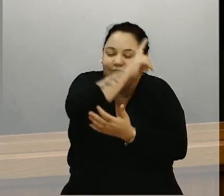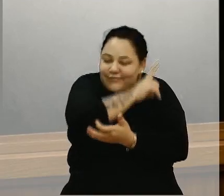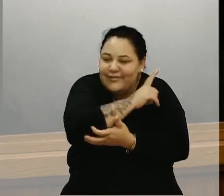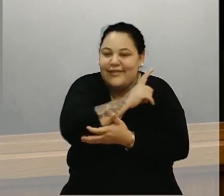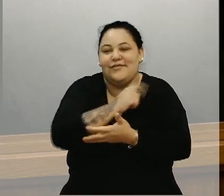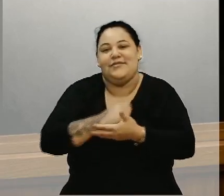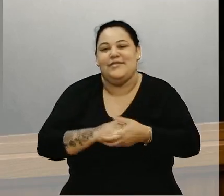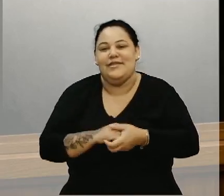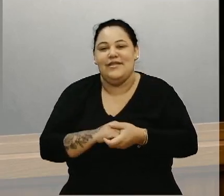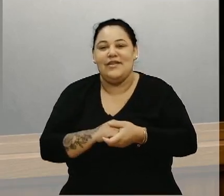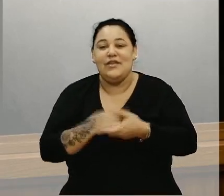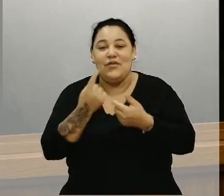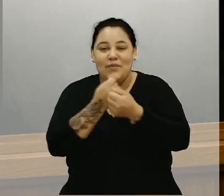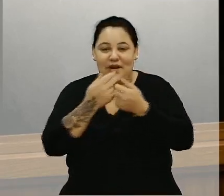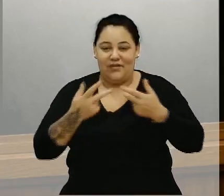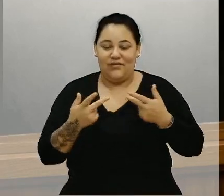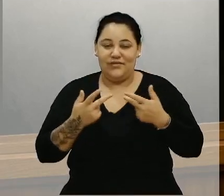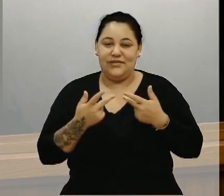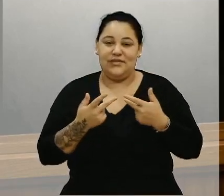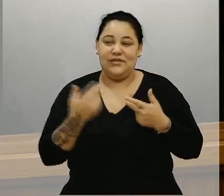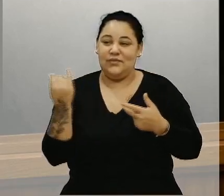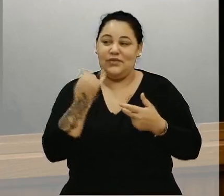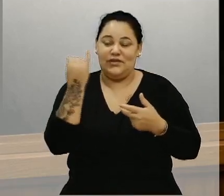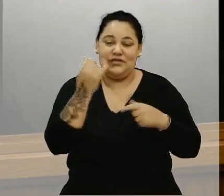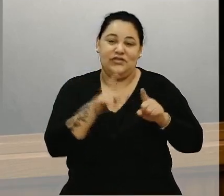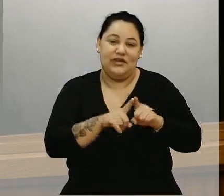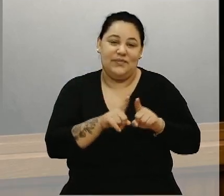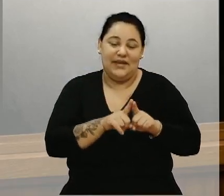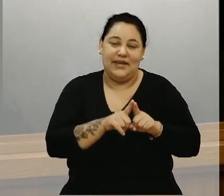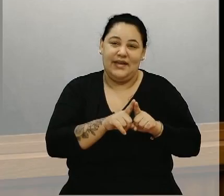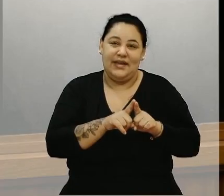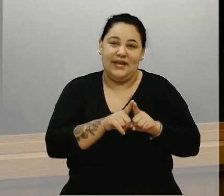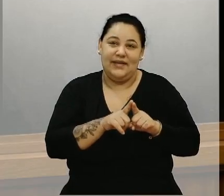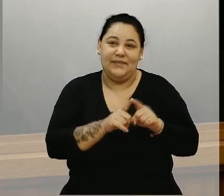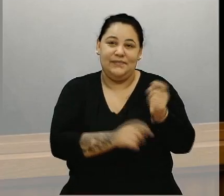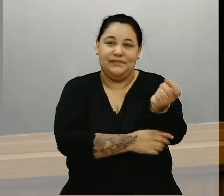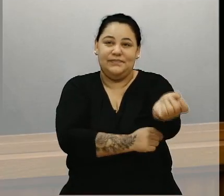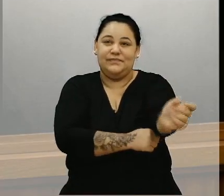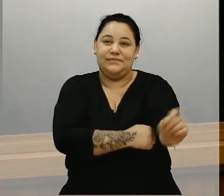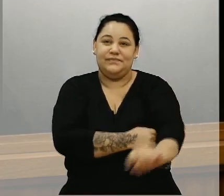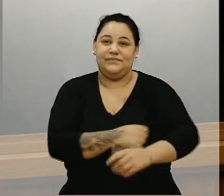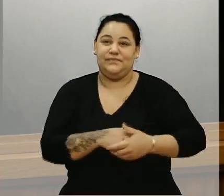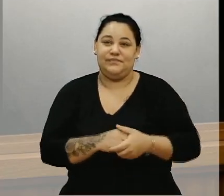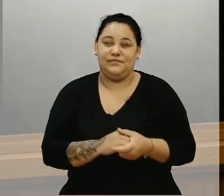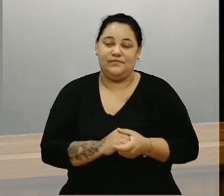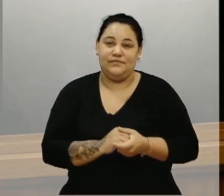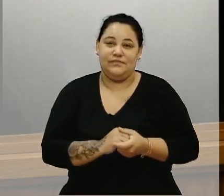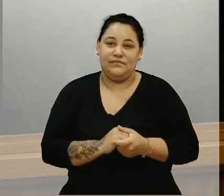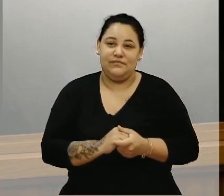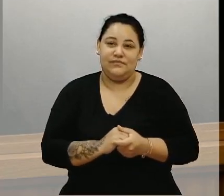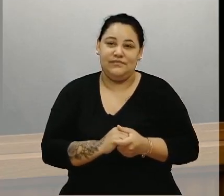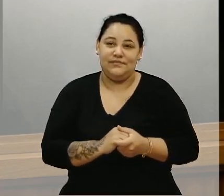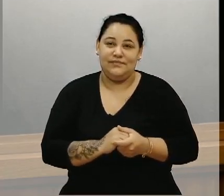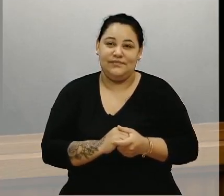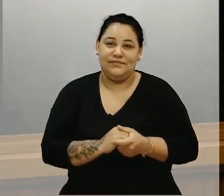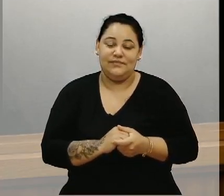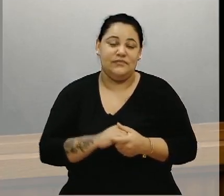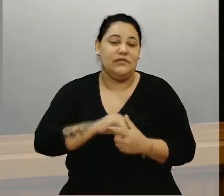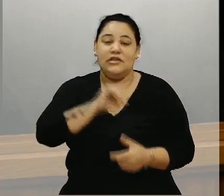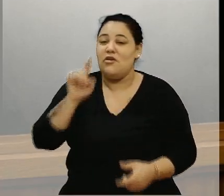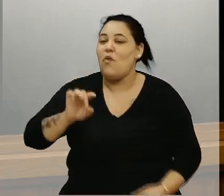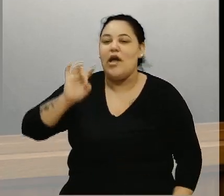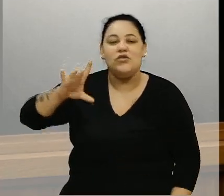E uma questão específica aqui, provavelmente não vai levar em consideração só o